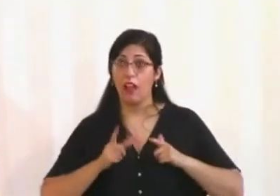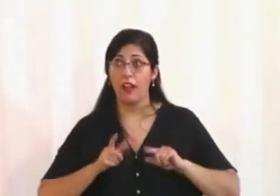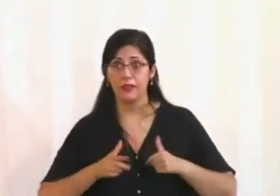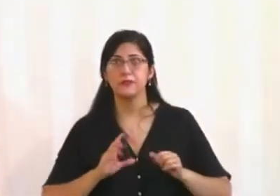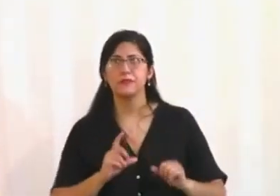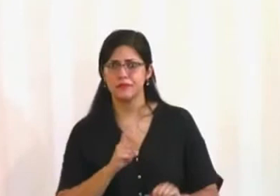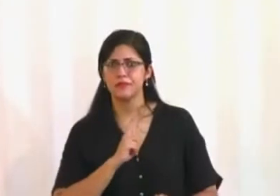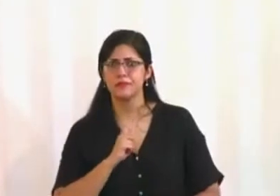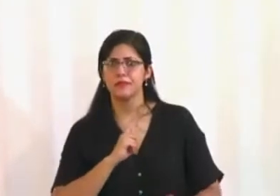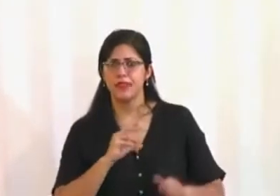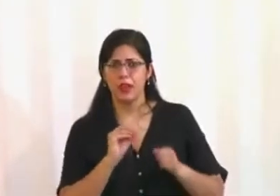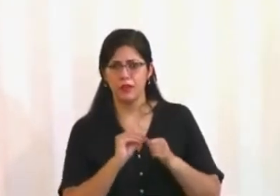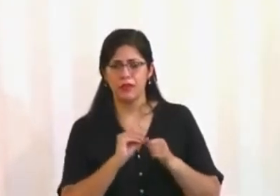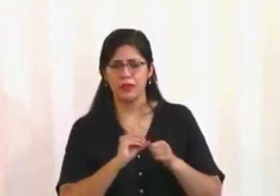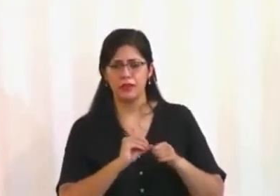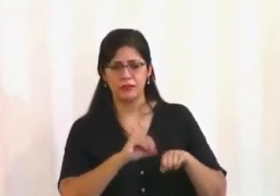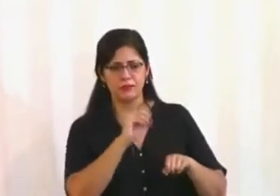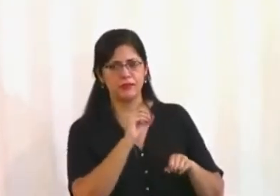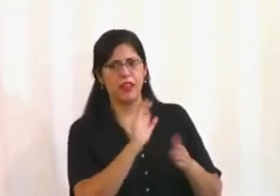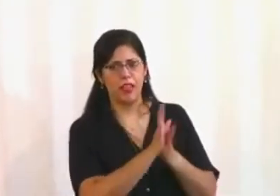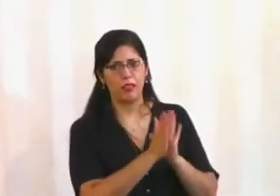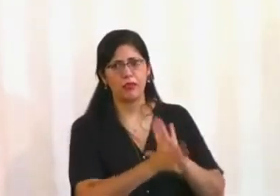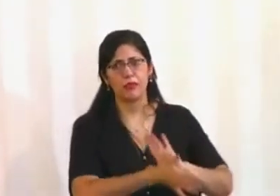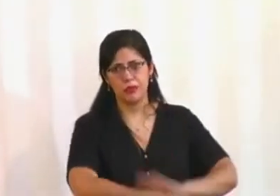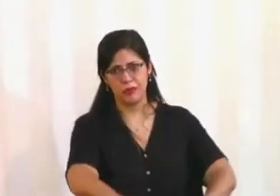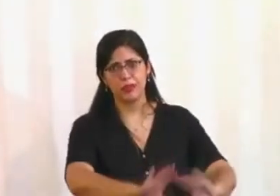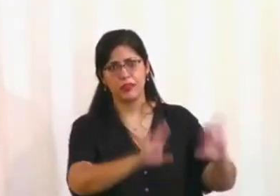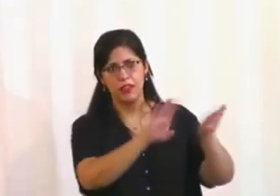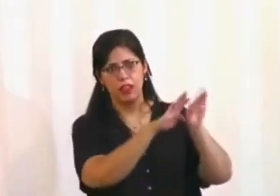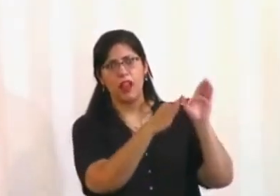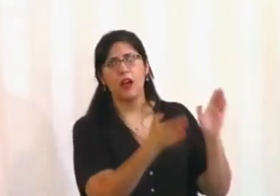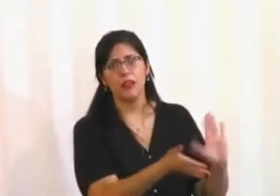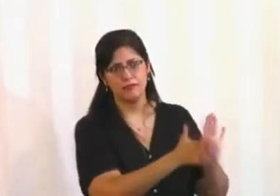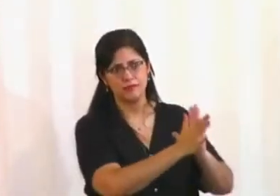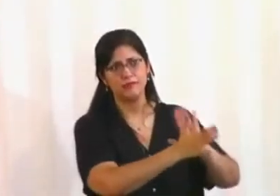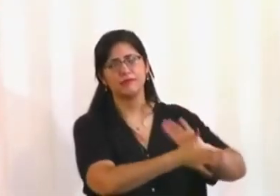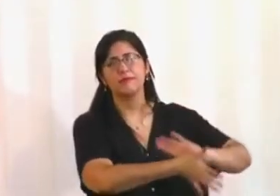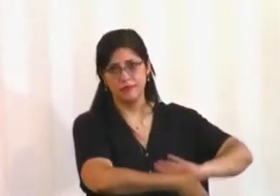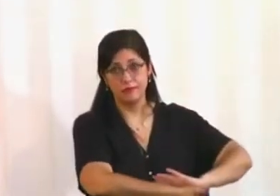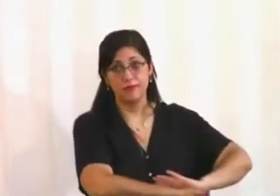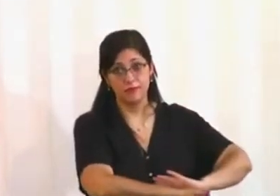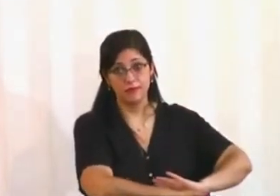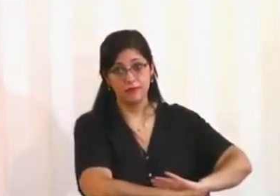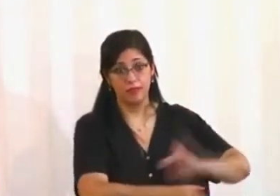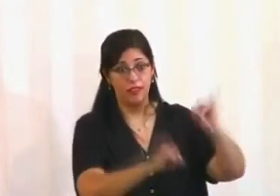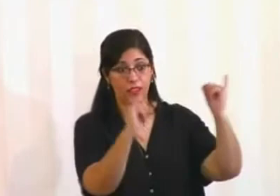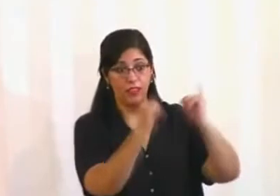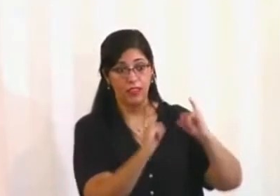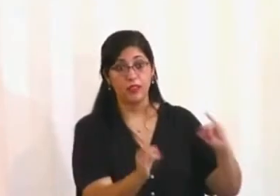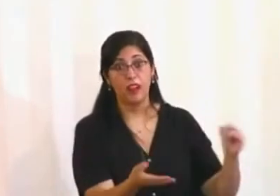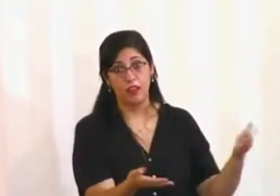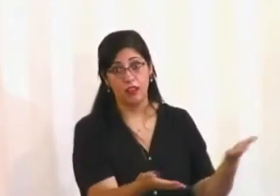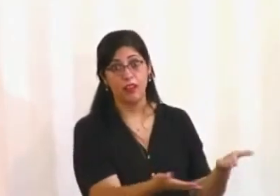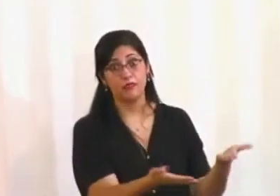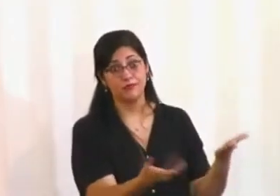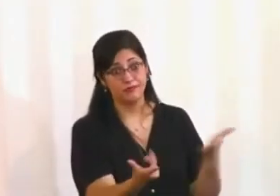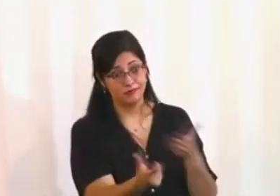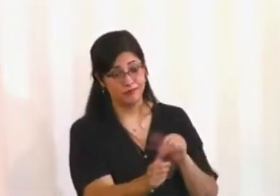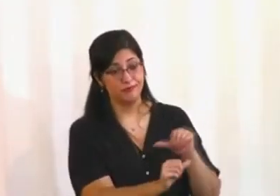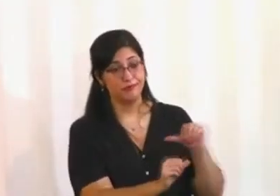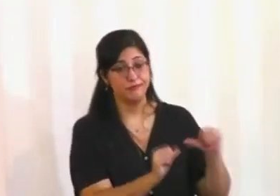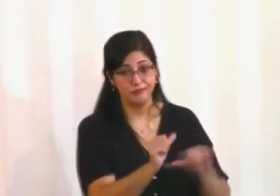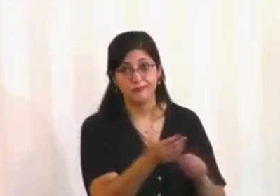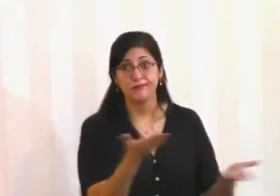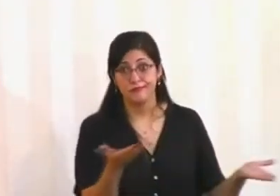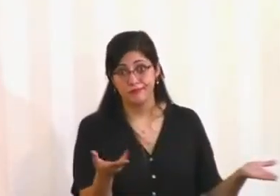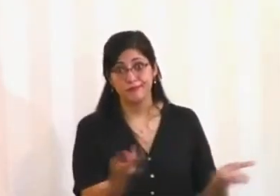norte, o reino do sul também, mas o reino do norte de uma forma terrível. Hoje vamos estudar isso na classe Introdução ao Antigo Testamento, sobre a monarquia de